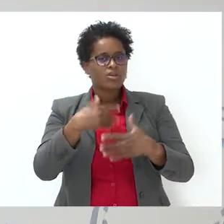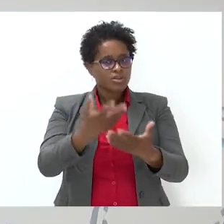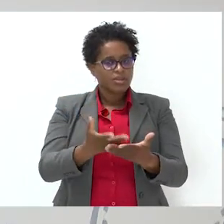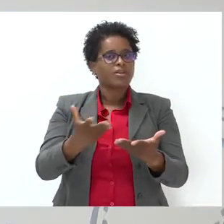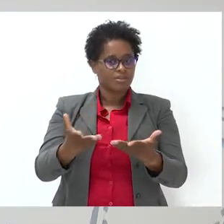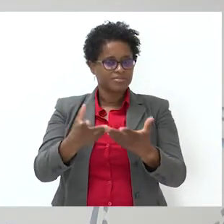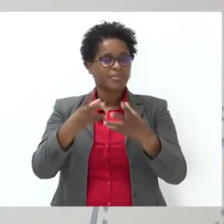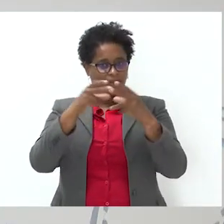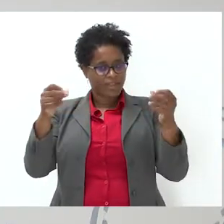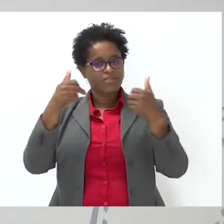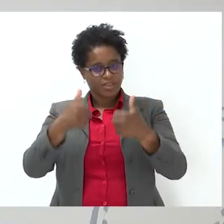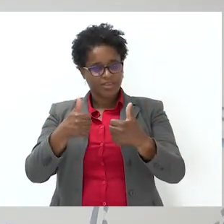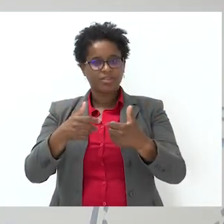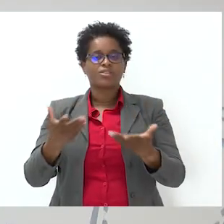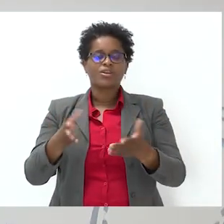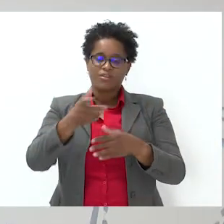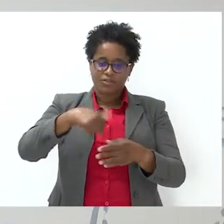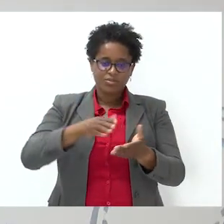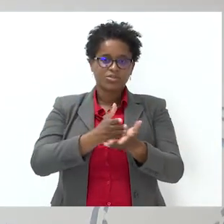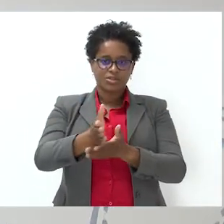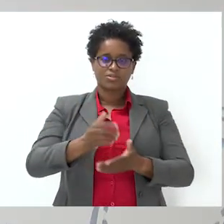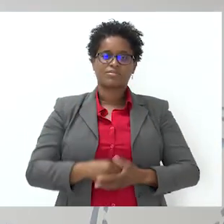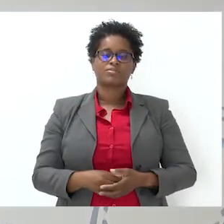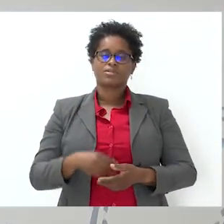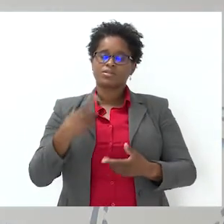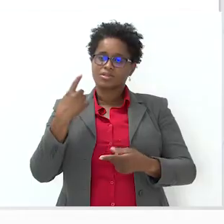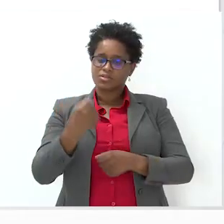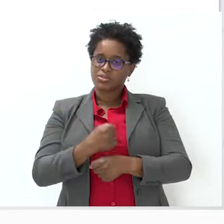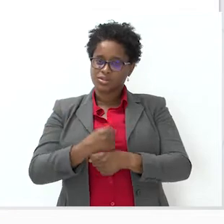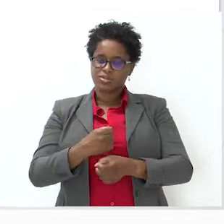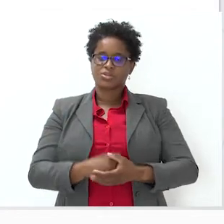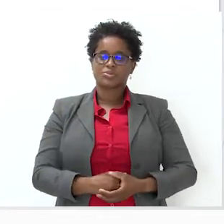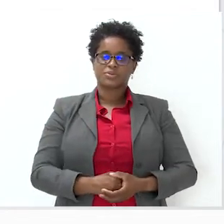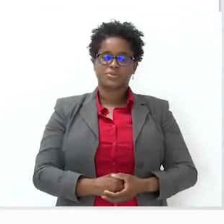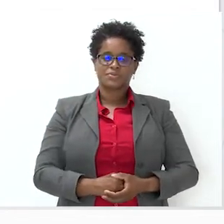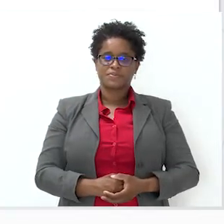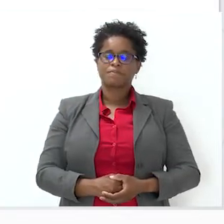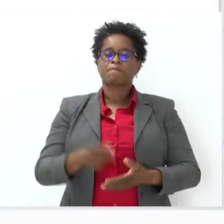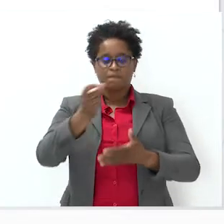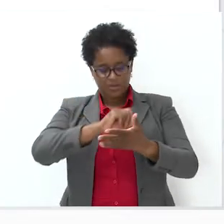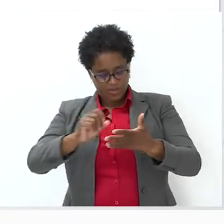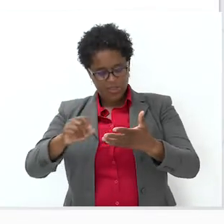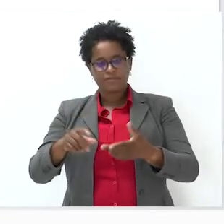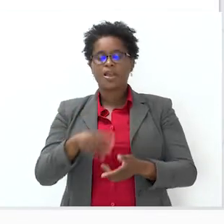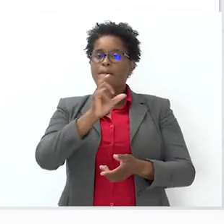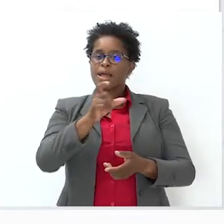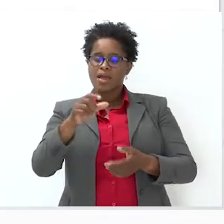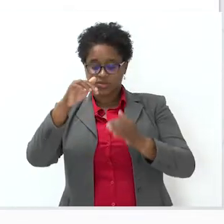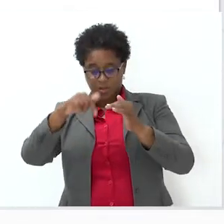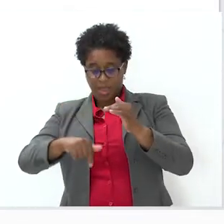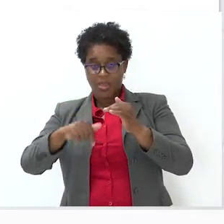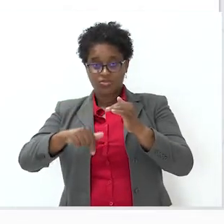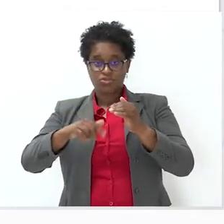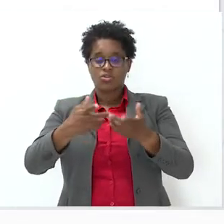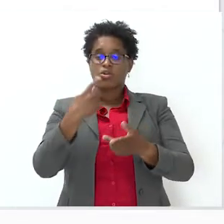às frases. Então, vamos continuar ainda com um exercício. Completa as expressões